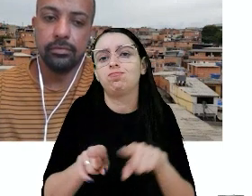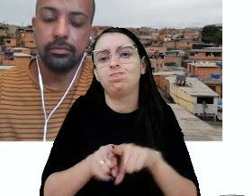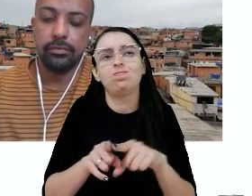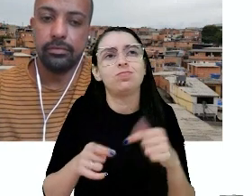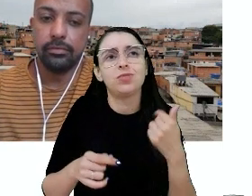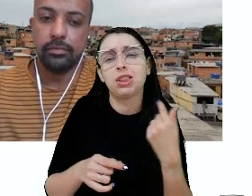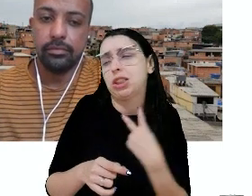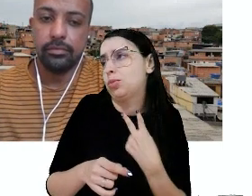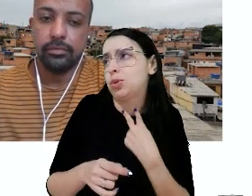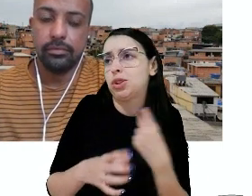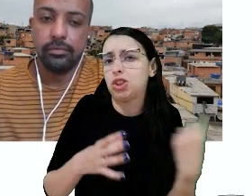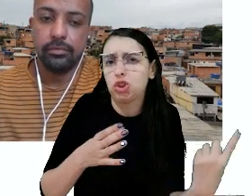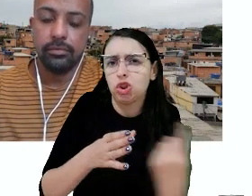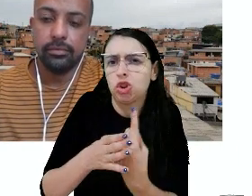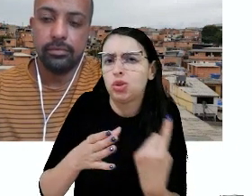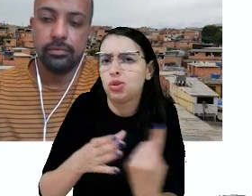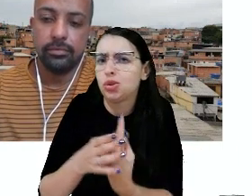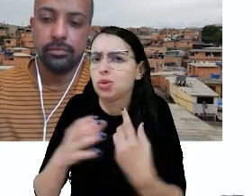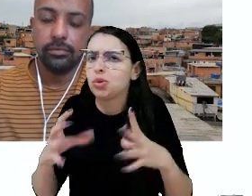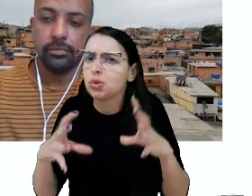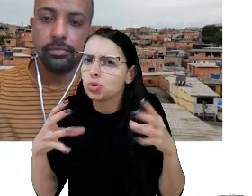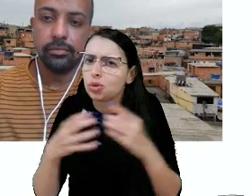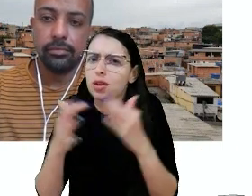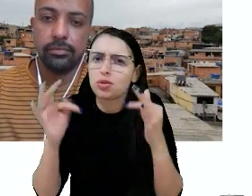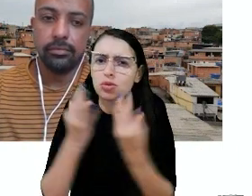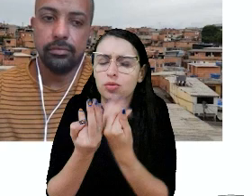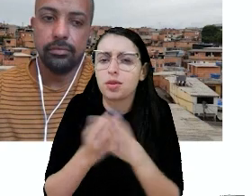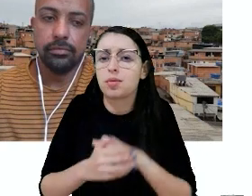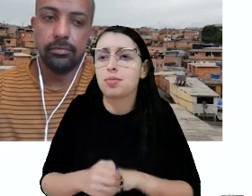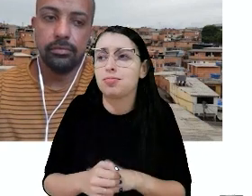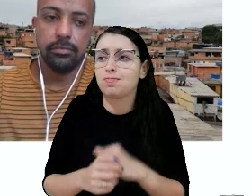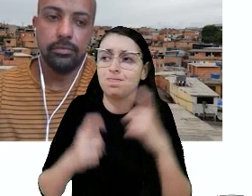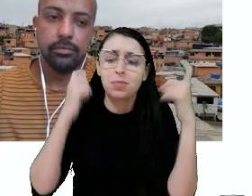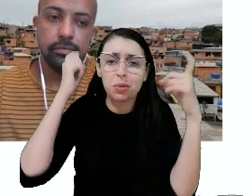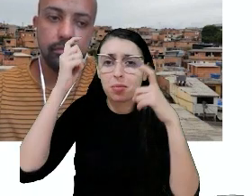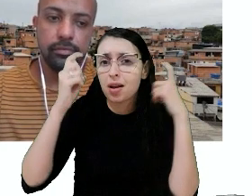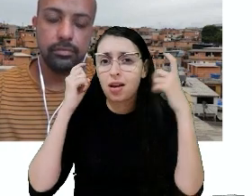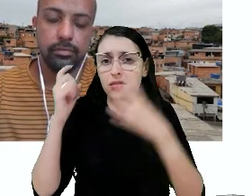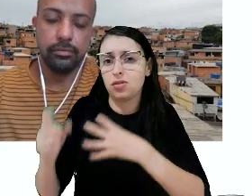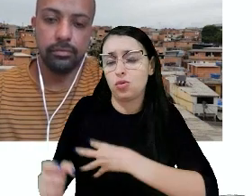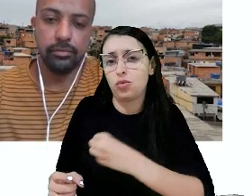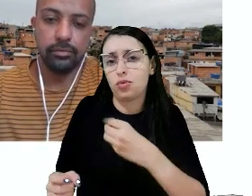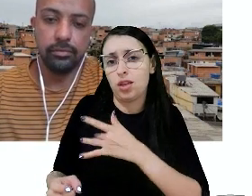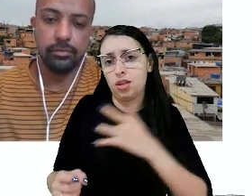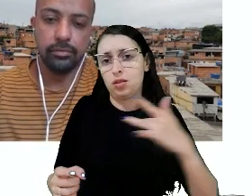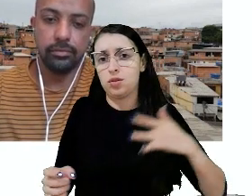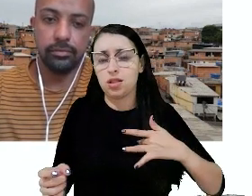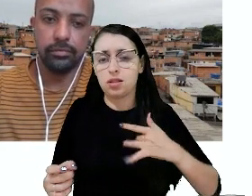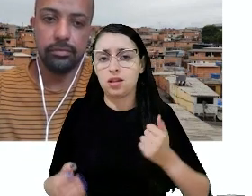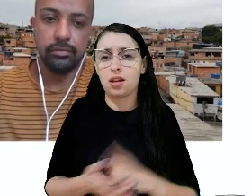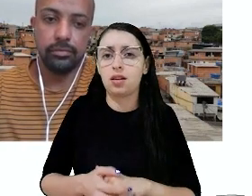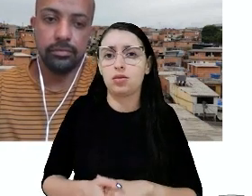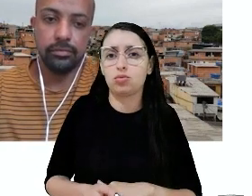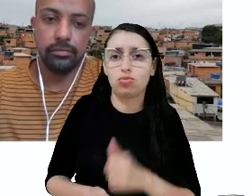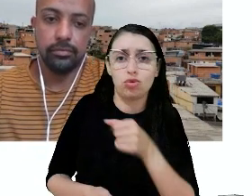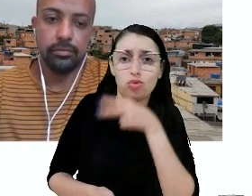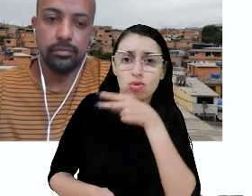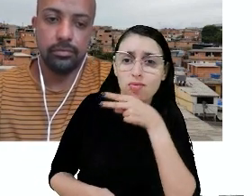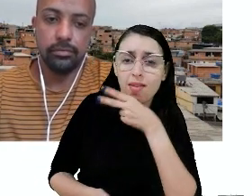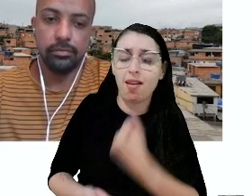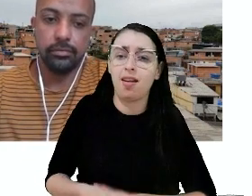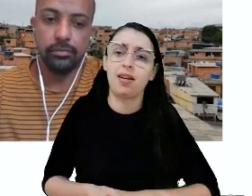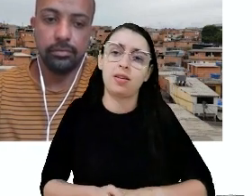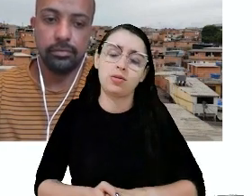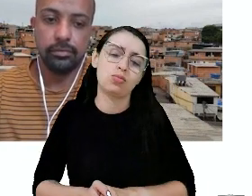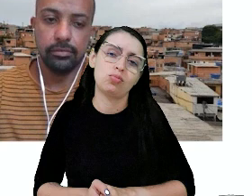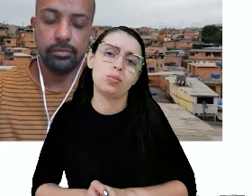cheia, preocupada com a saúde dos filhos, preocupada com a saúde dos netos, talvez se preocupando menos com ela, e